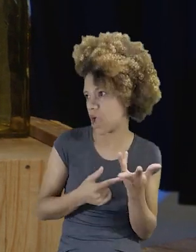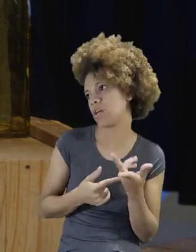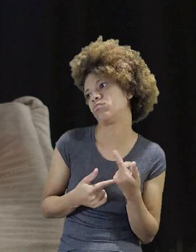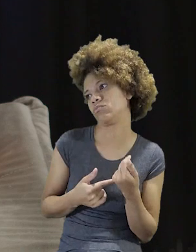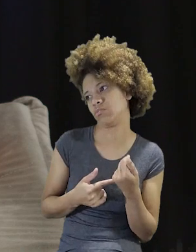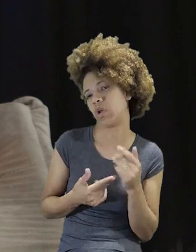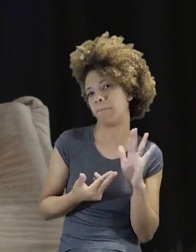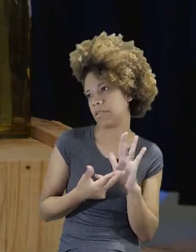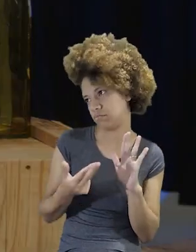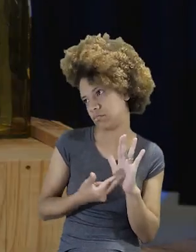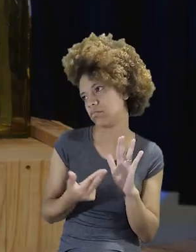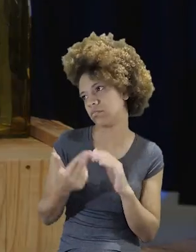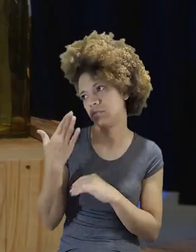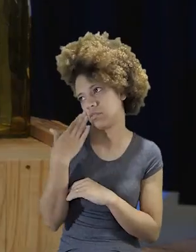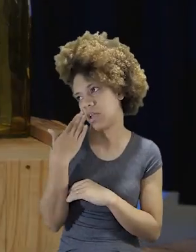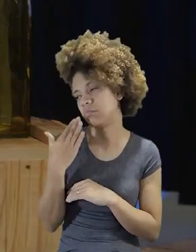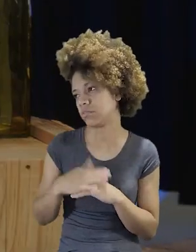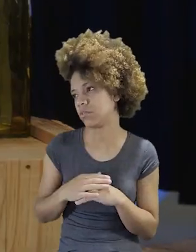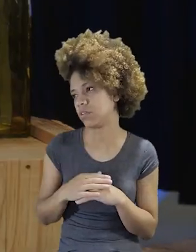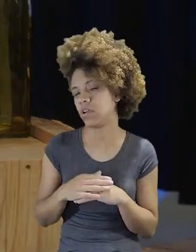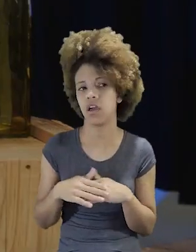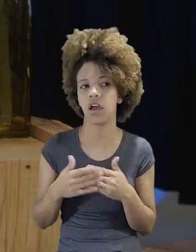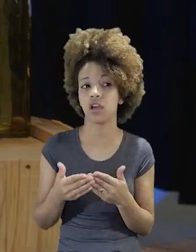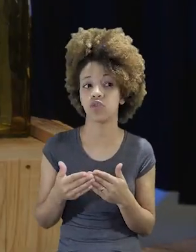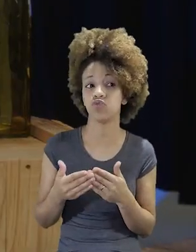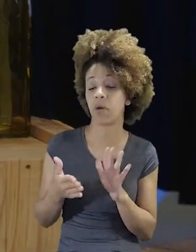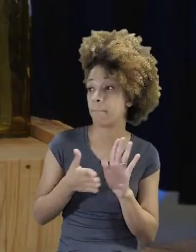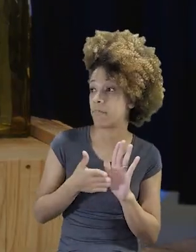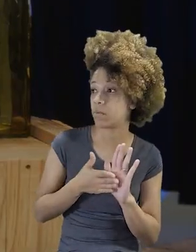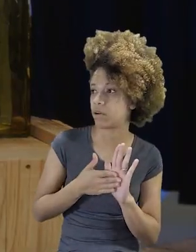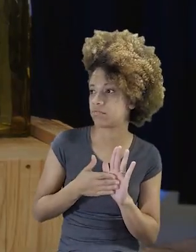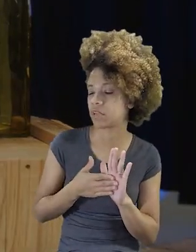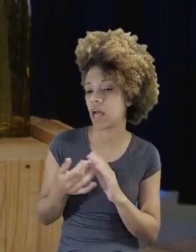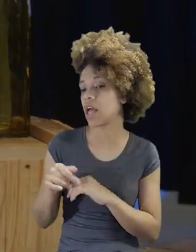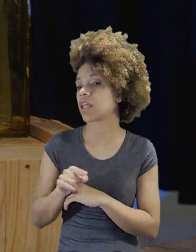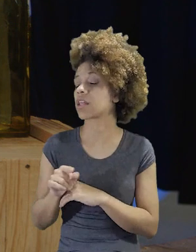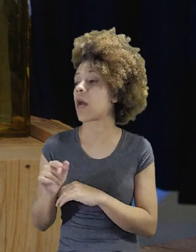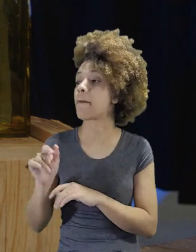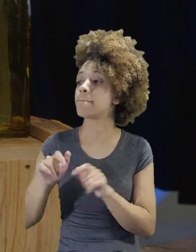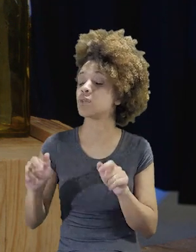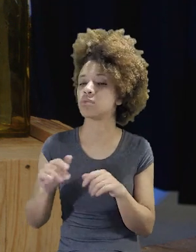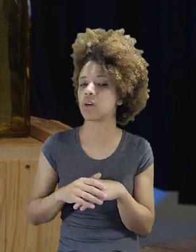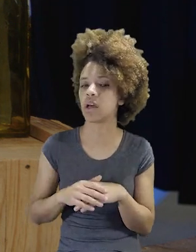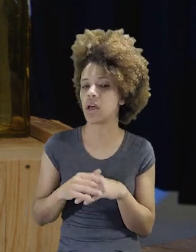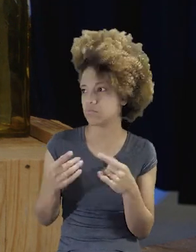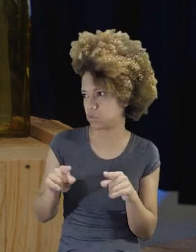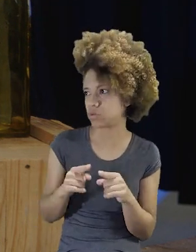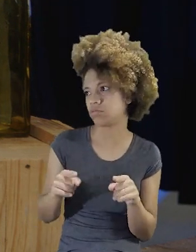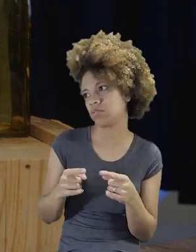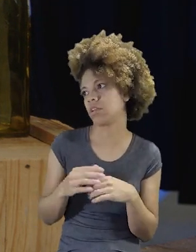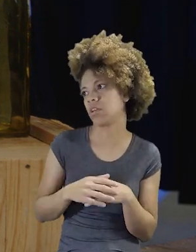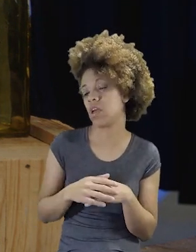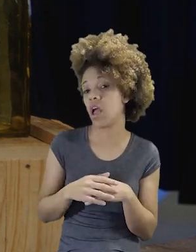onde for né é uma é uma representação tá ligado de uma de uma de uma ideia que não necessariamente a pessoa